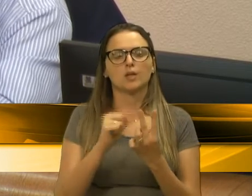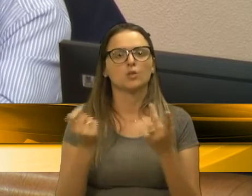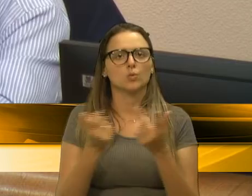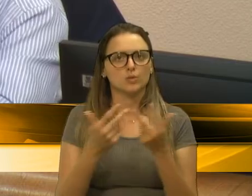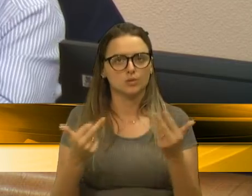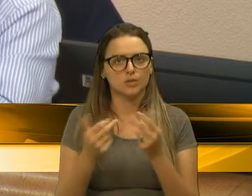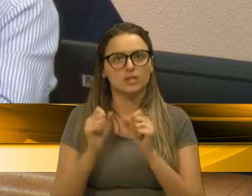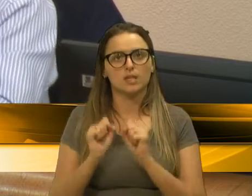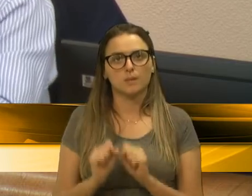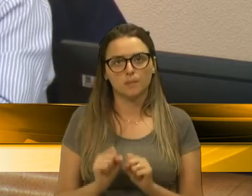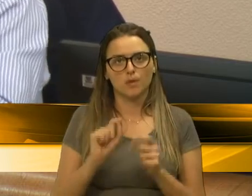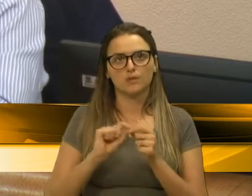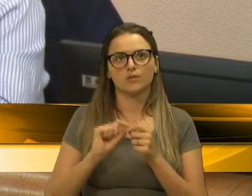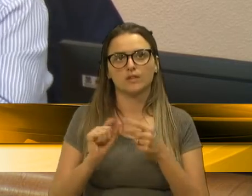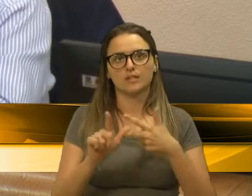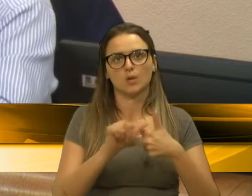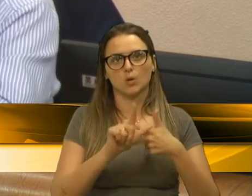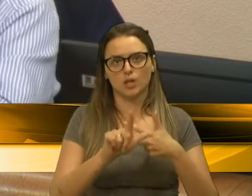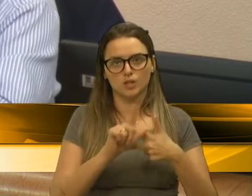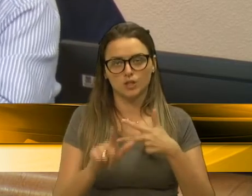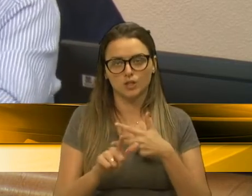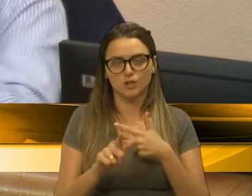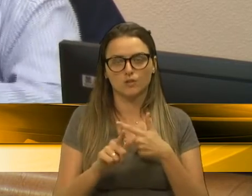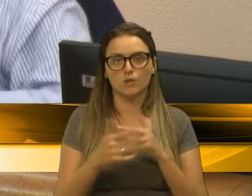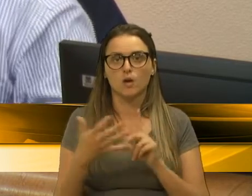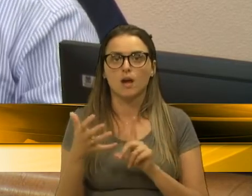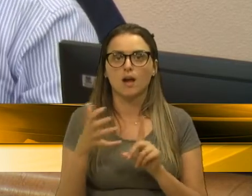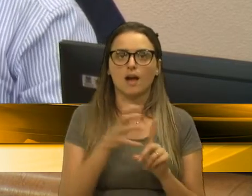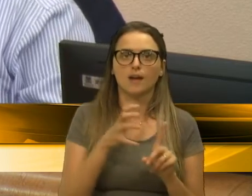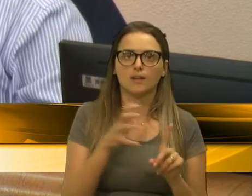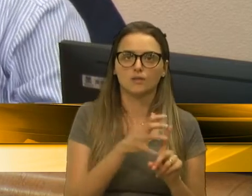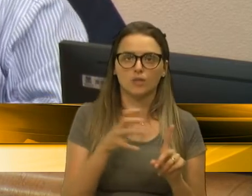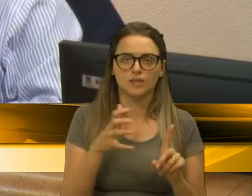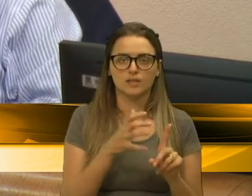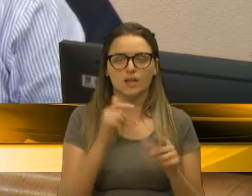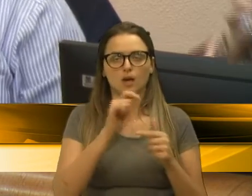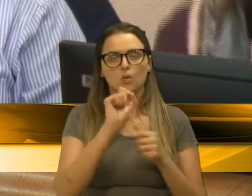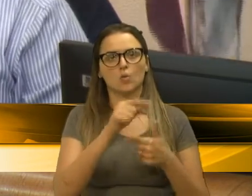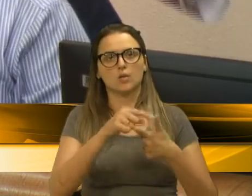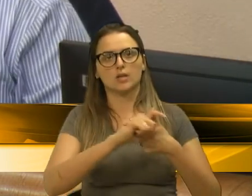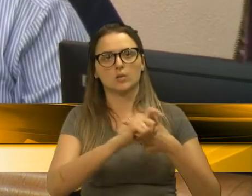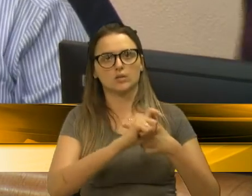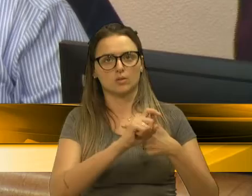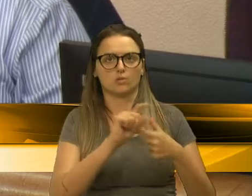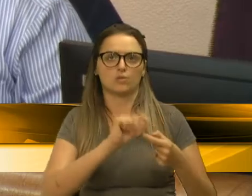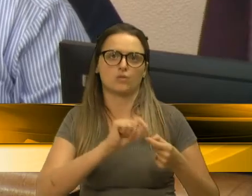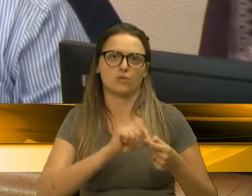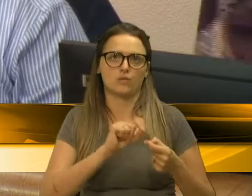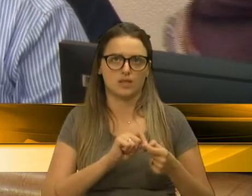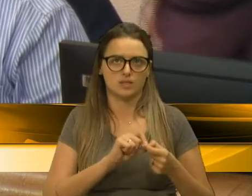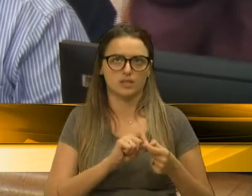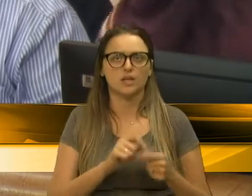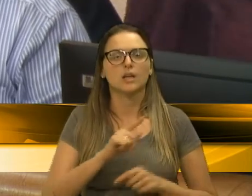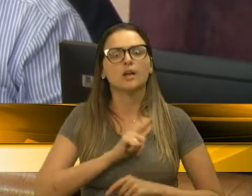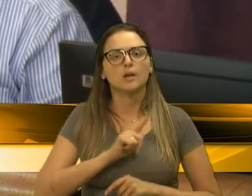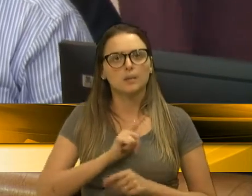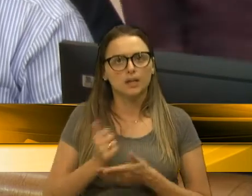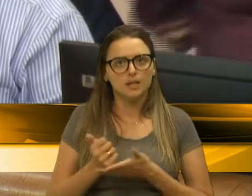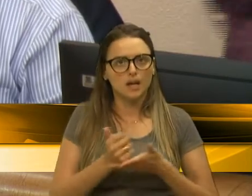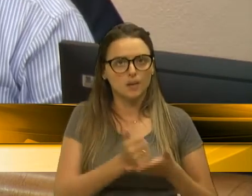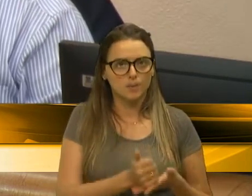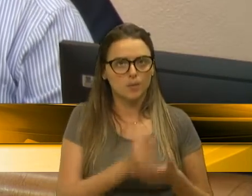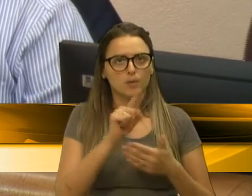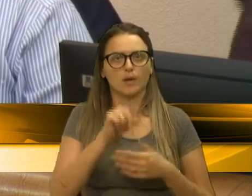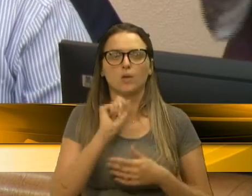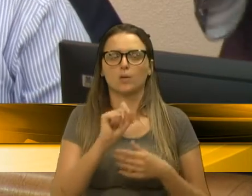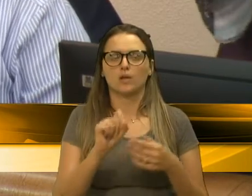que poderão levar o Poder Legislativo a interferir nos atos legislativos do Poder Executivo para lhe sustar eficácia.